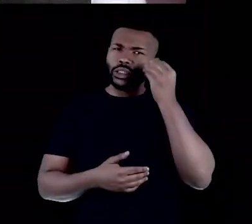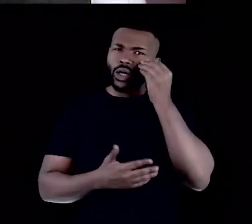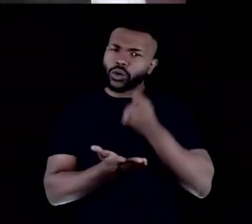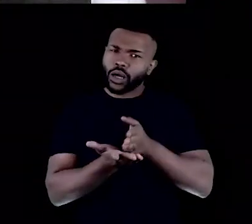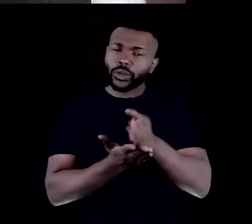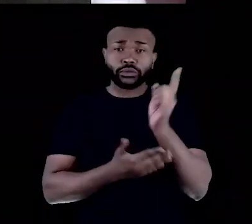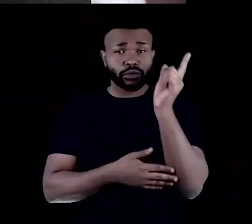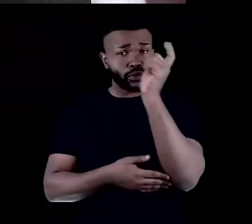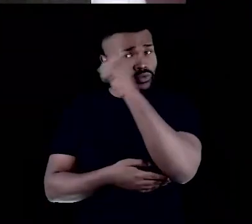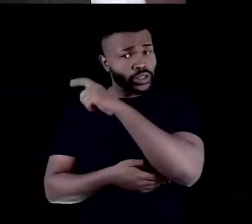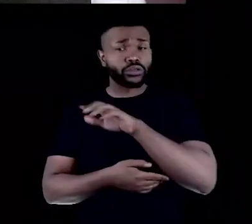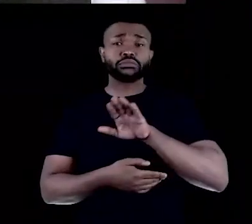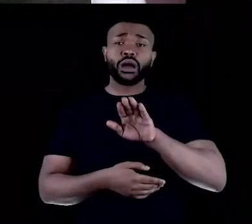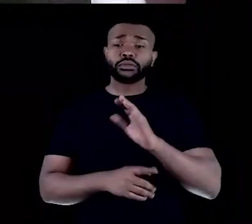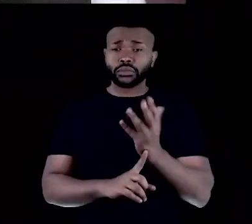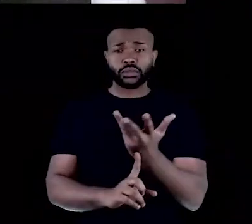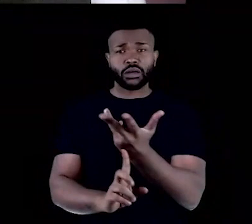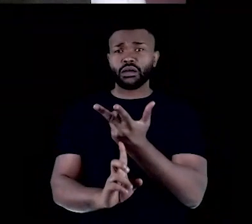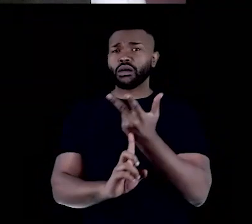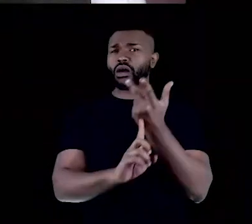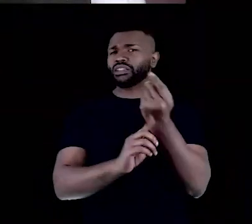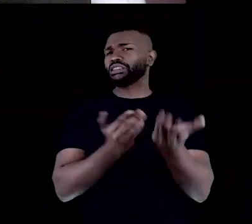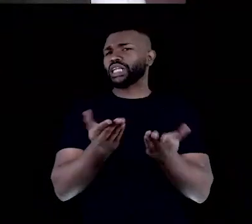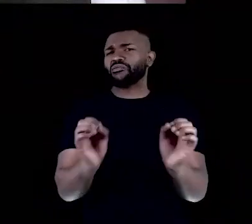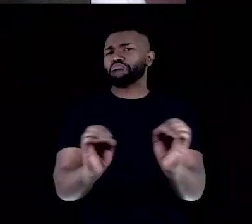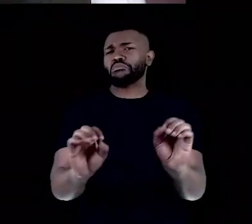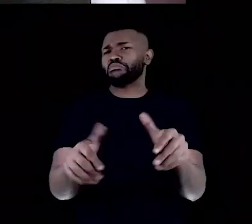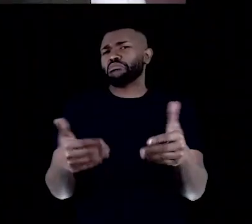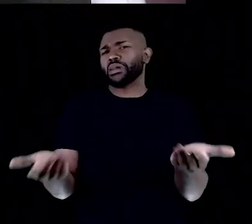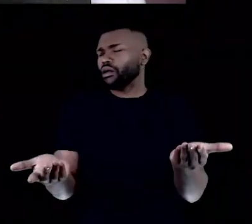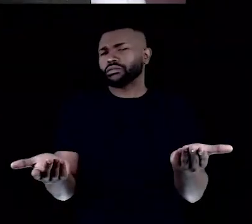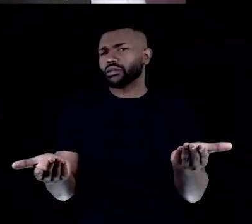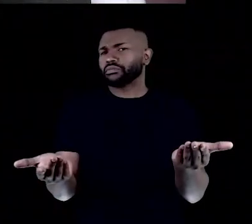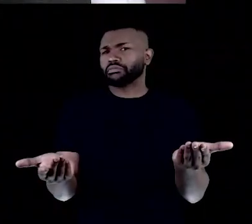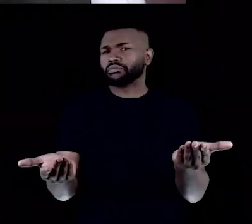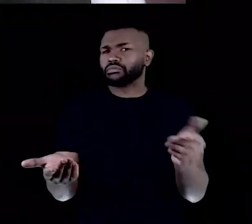tentando, por esse caminho muito mais difícil, mas de fazer uma arte que não sirva para nada, que não seja